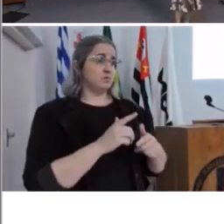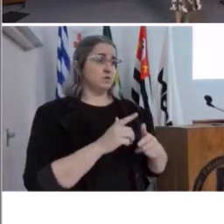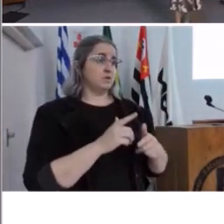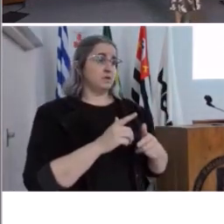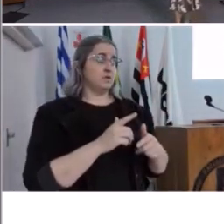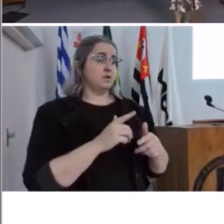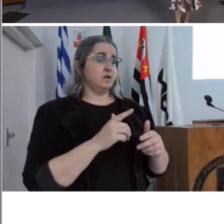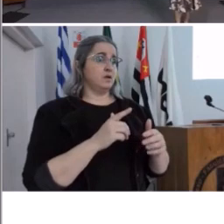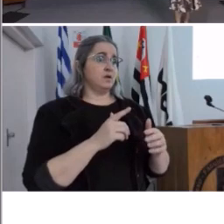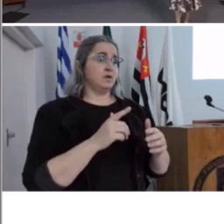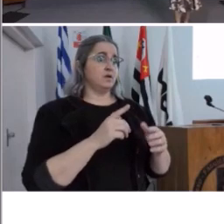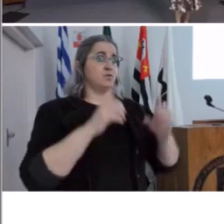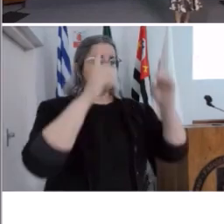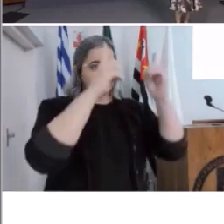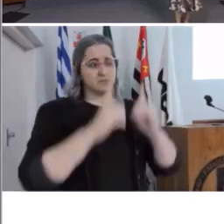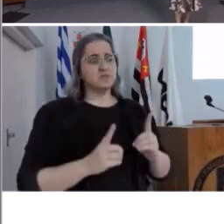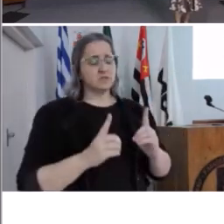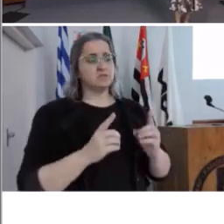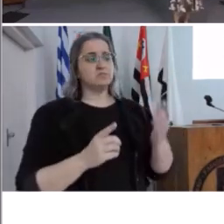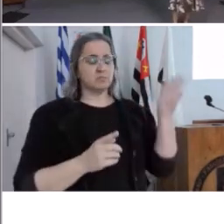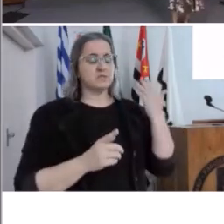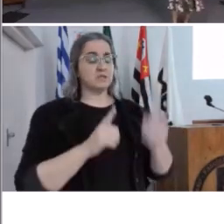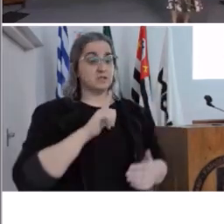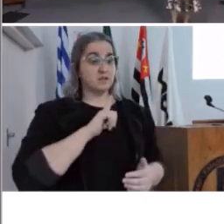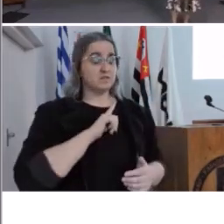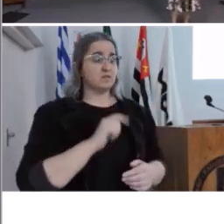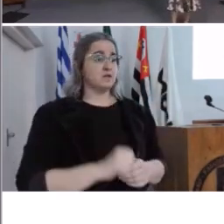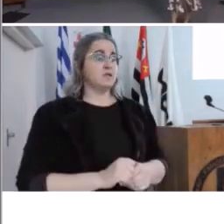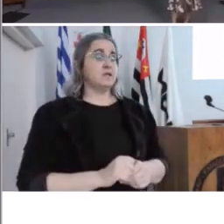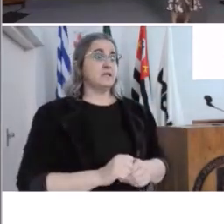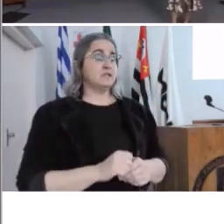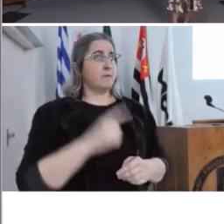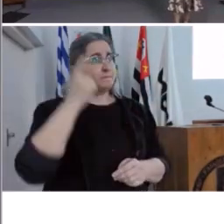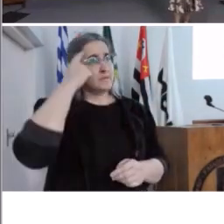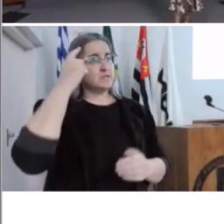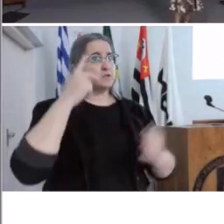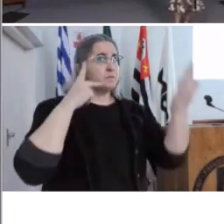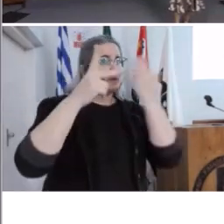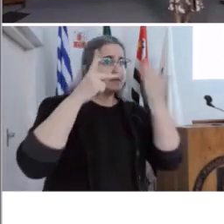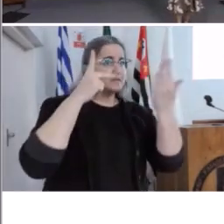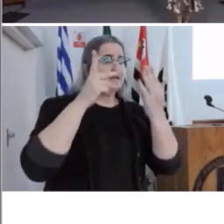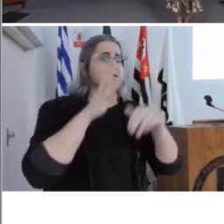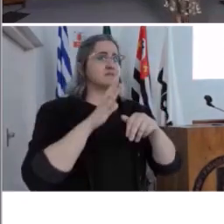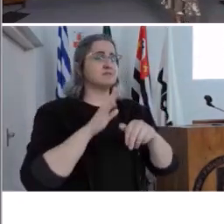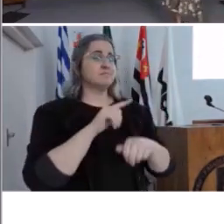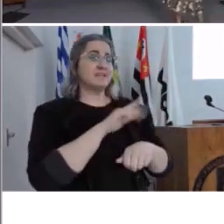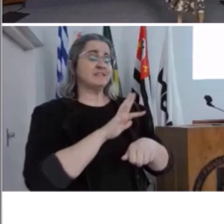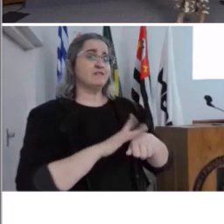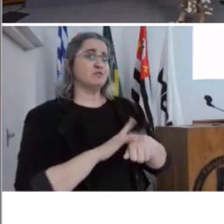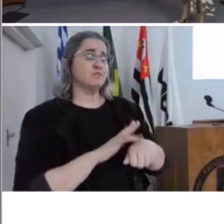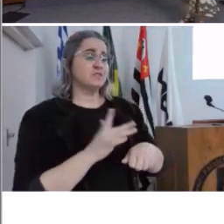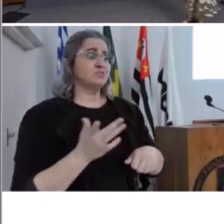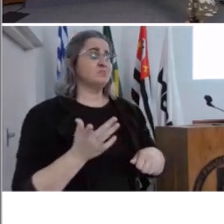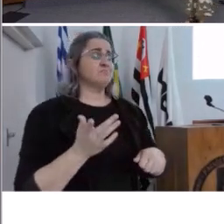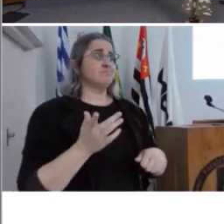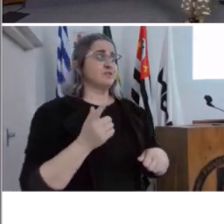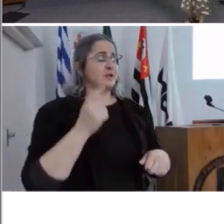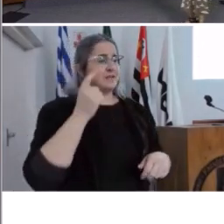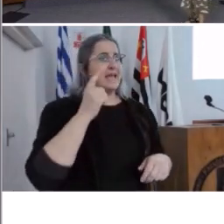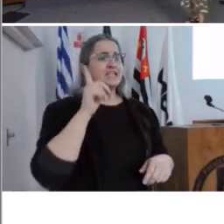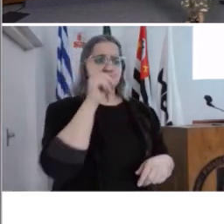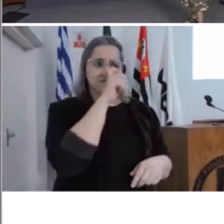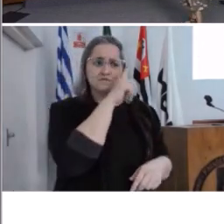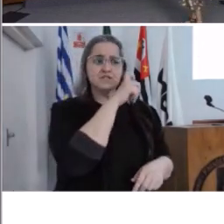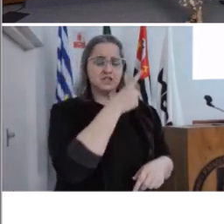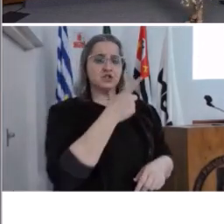bem complicado mesmo, né? Porque você tem que trabalhar com as alucinações do paciente. Vamos lá, vamos entrar aqui.